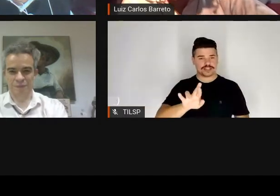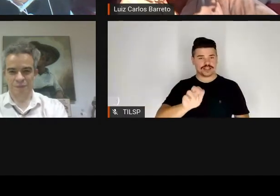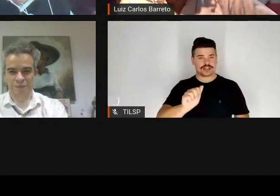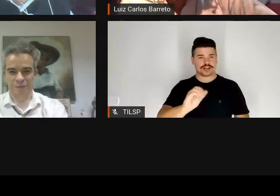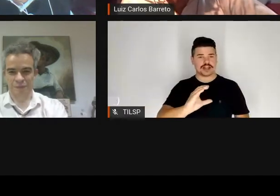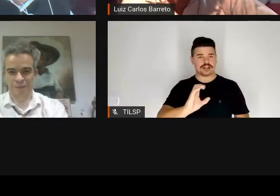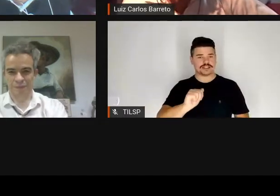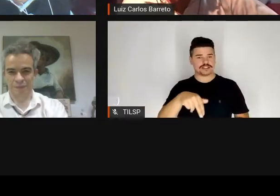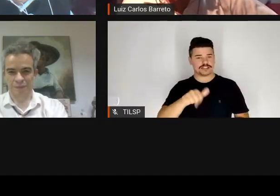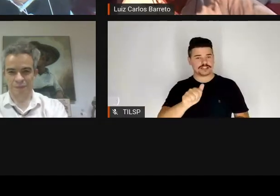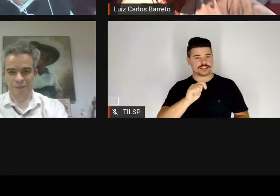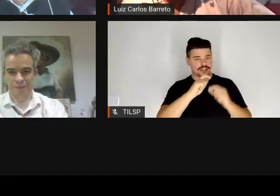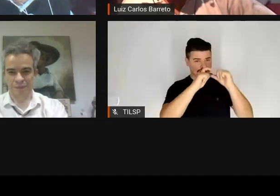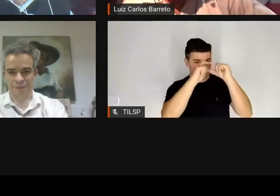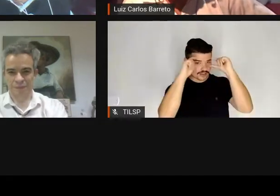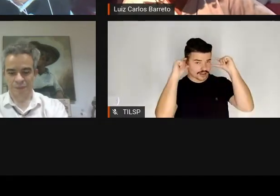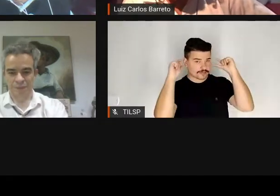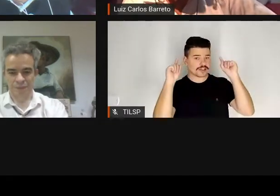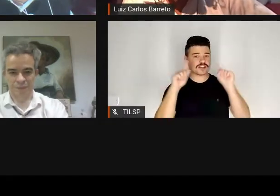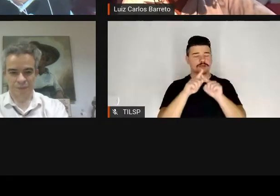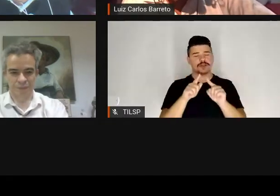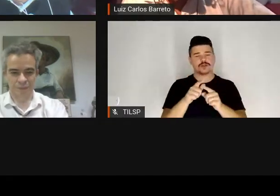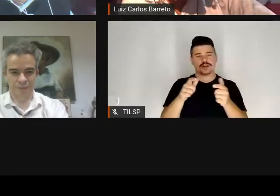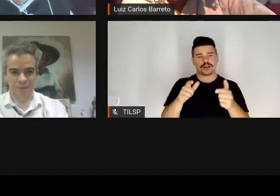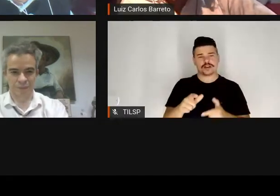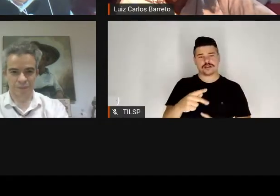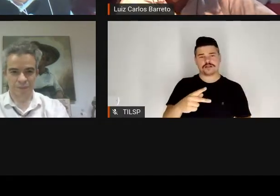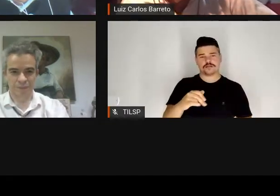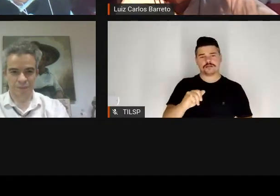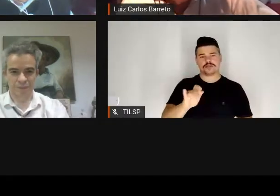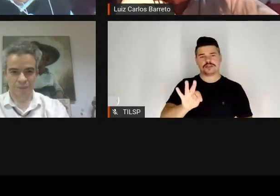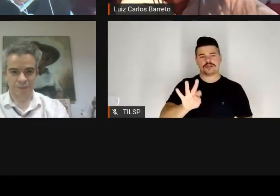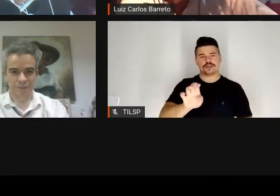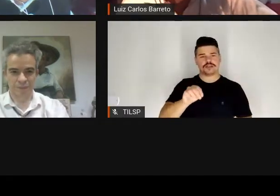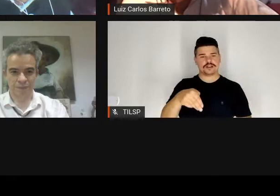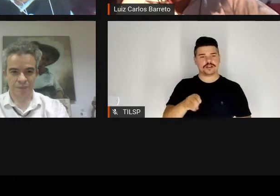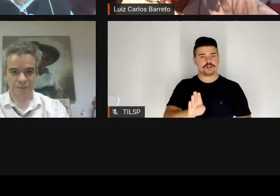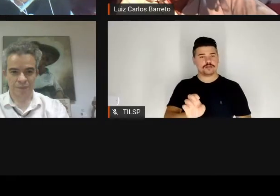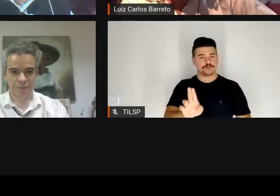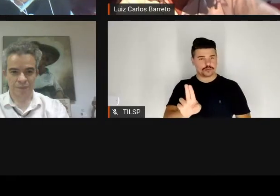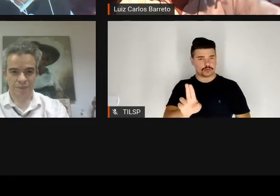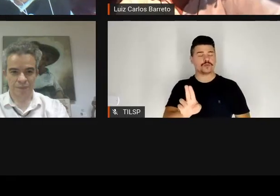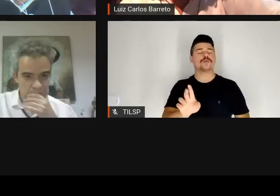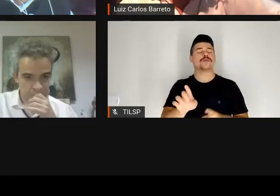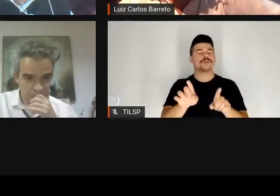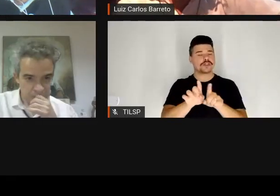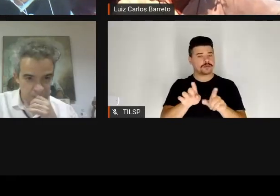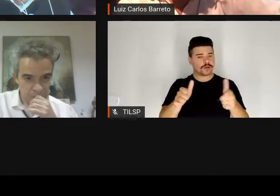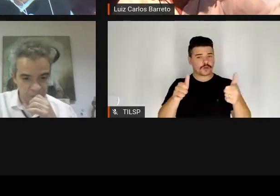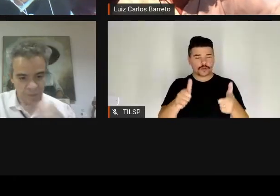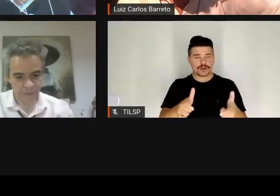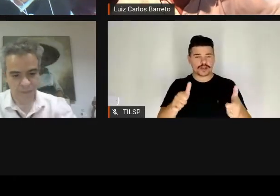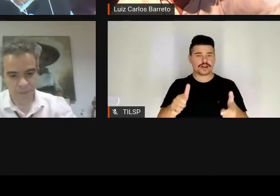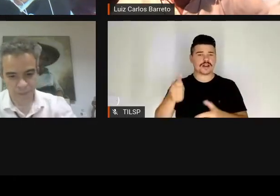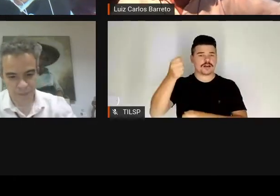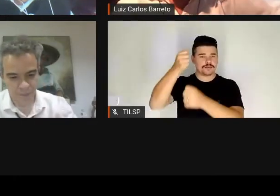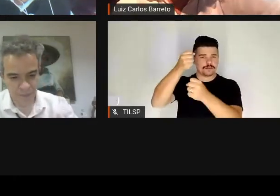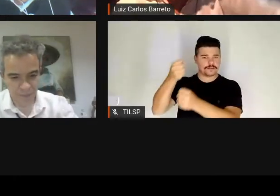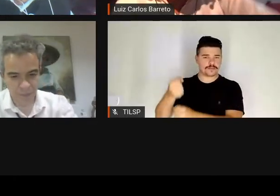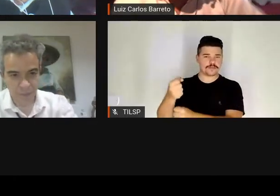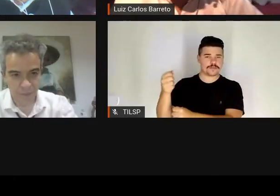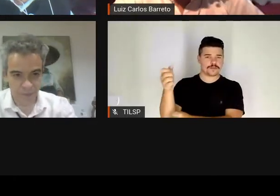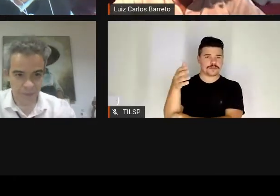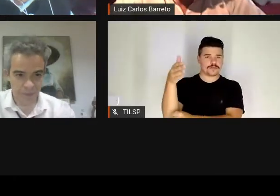juntos no Pirambu também, Praça da Bandeira, onde era, a gente